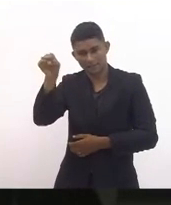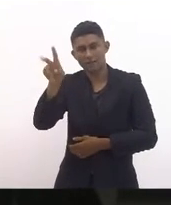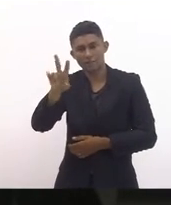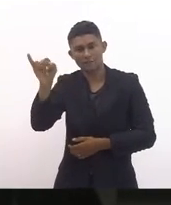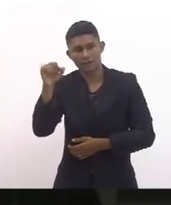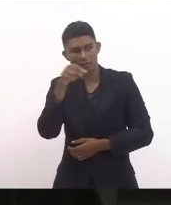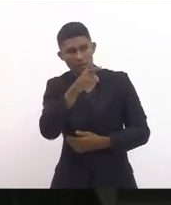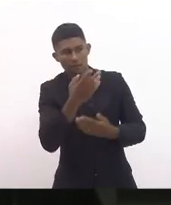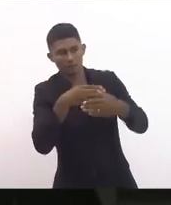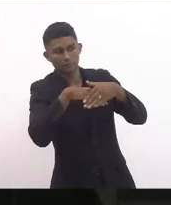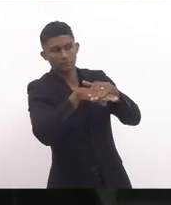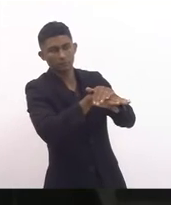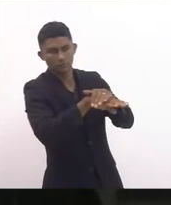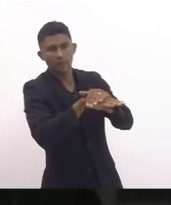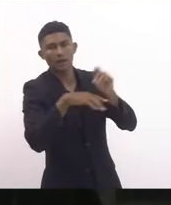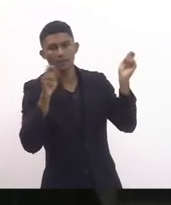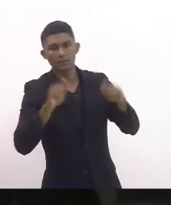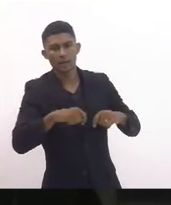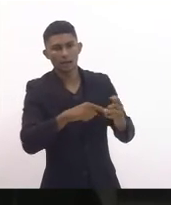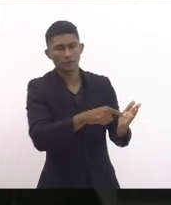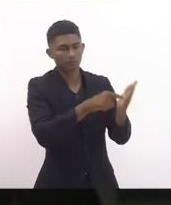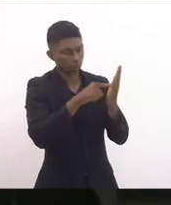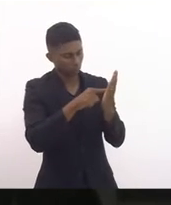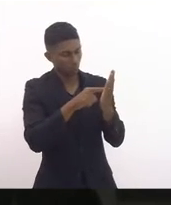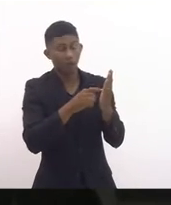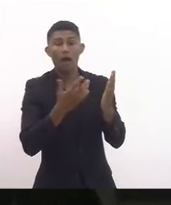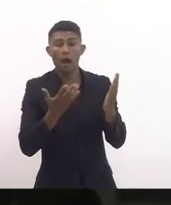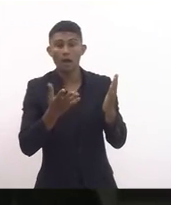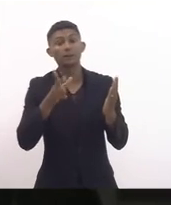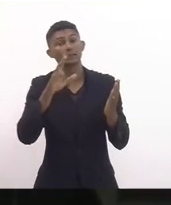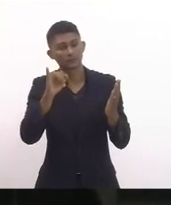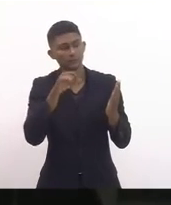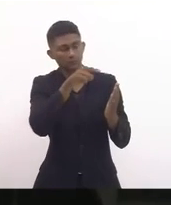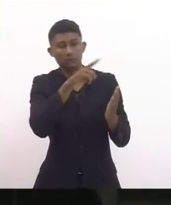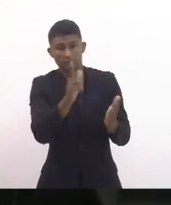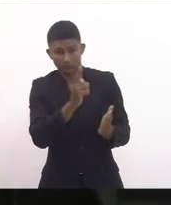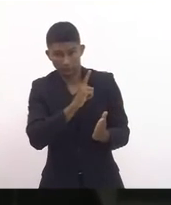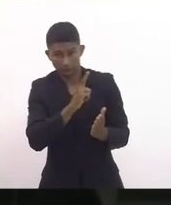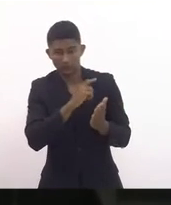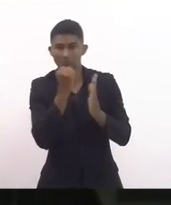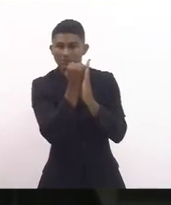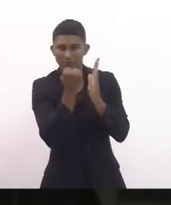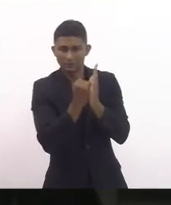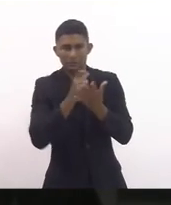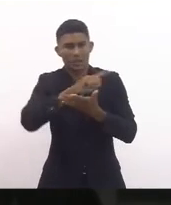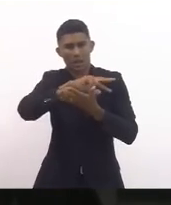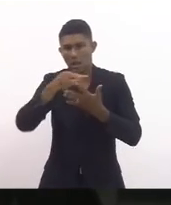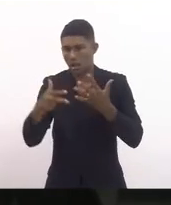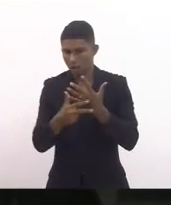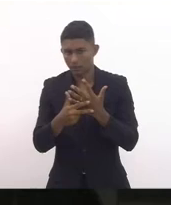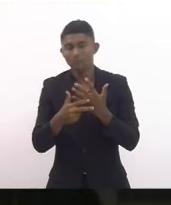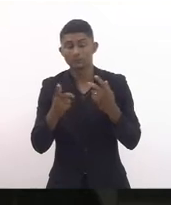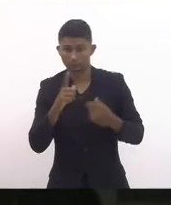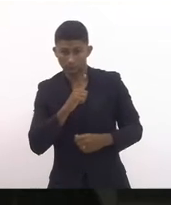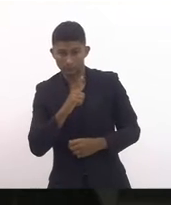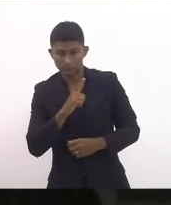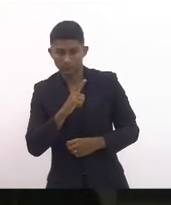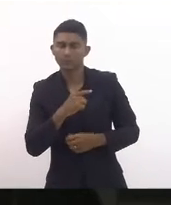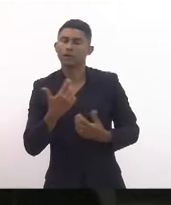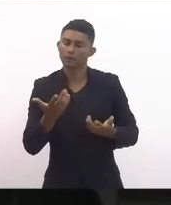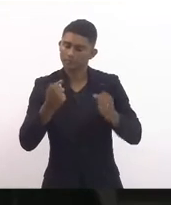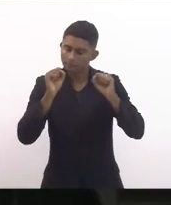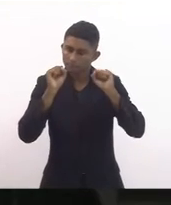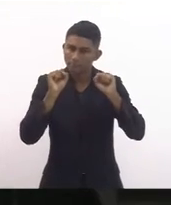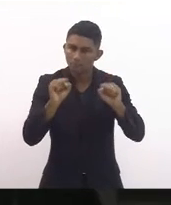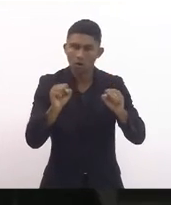a e tendo a sua matriz A gente vai querer exigir que tem um